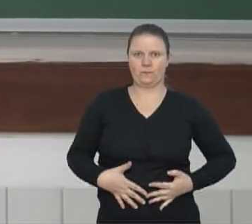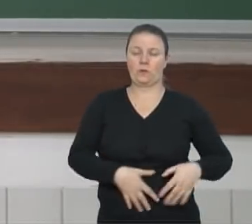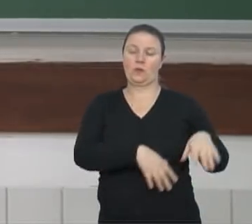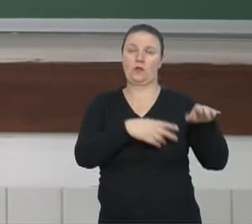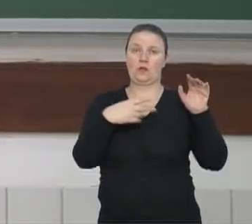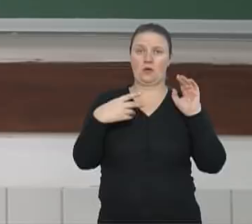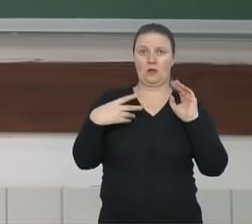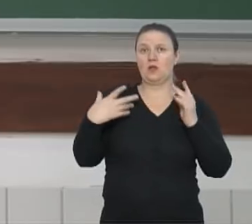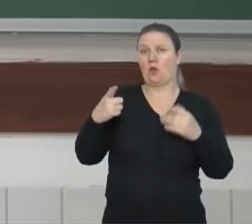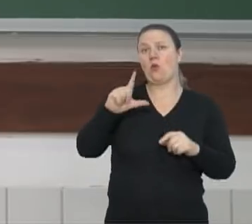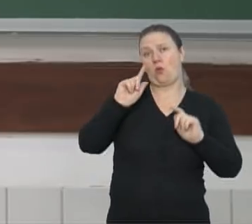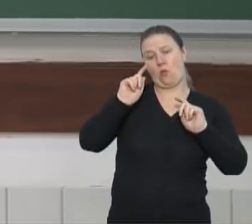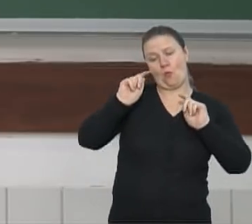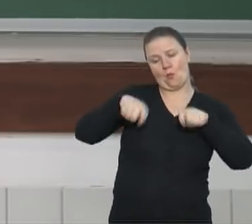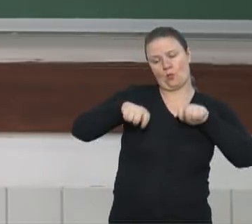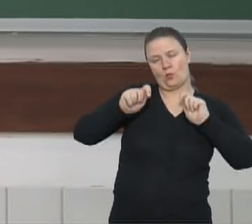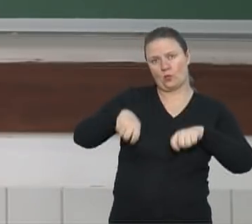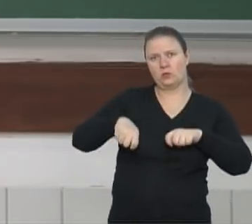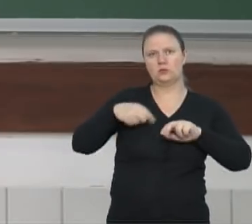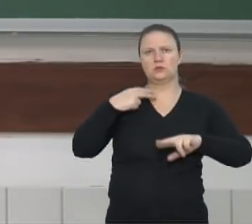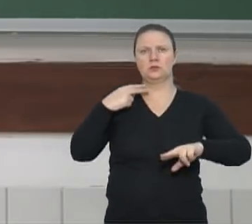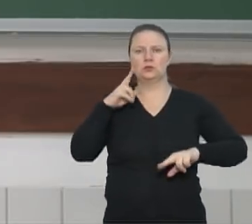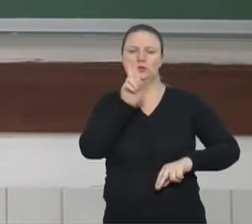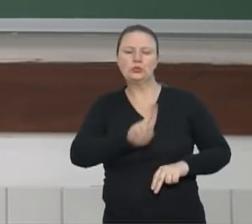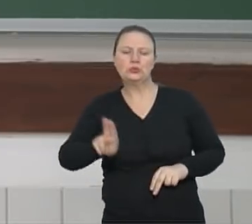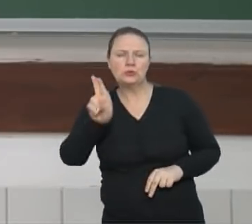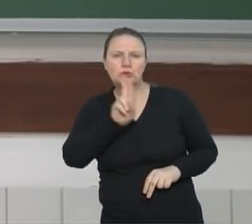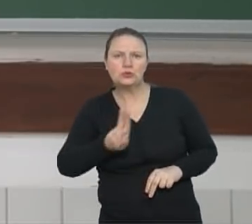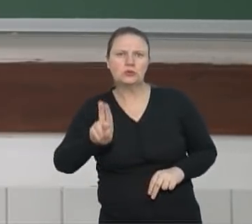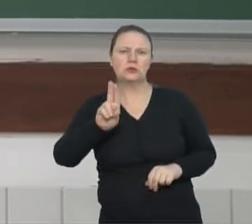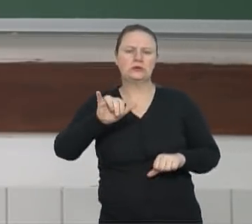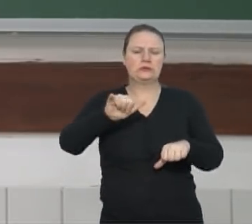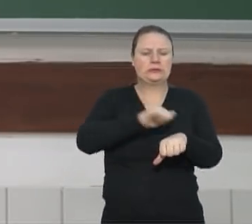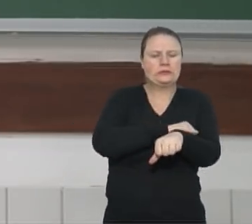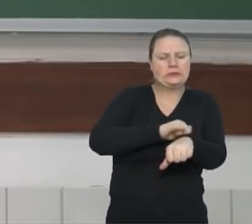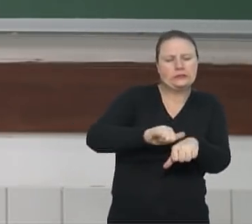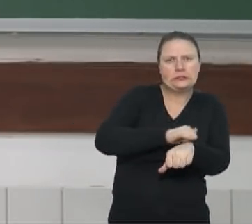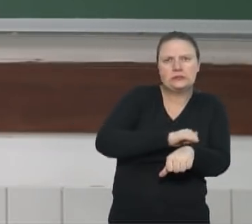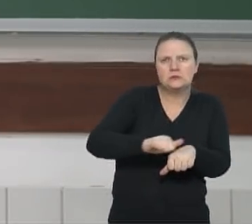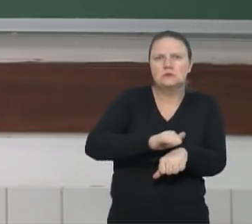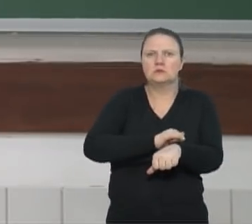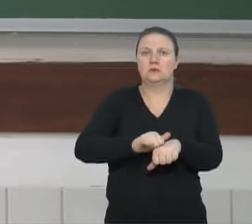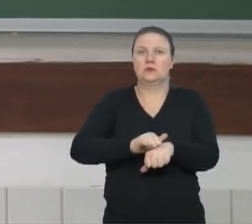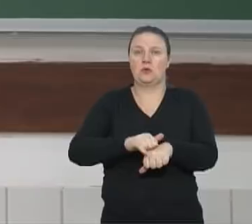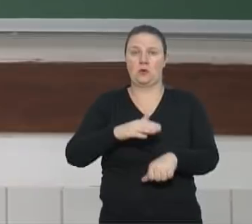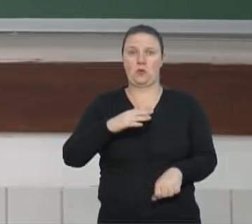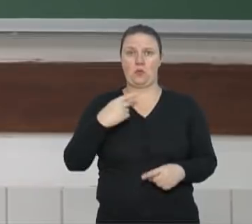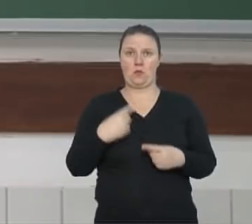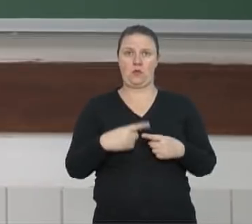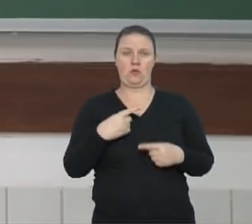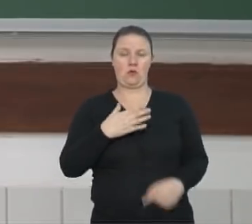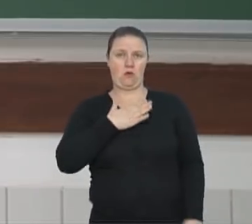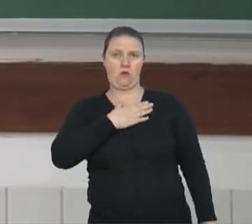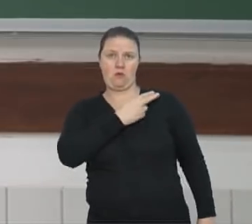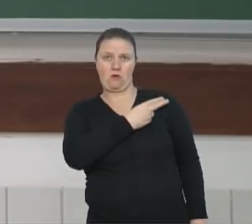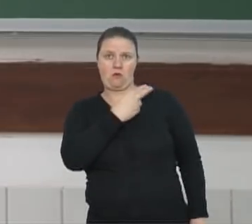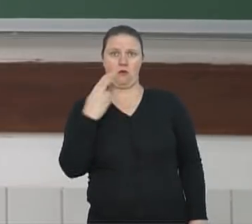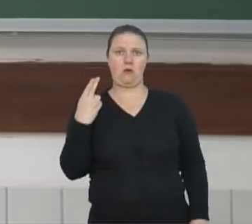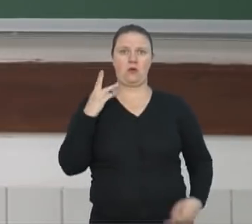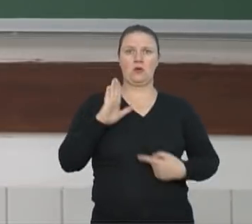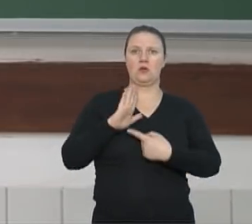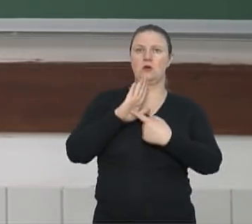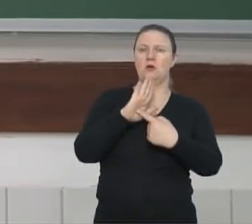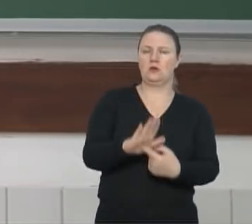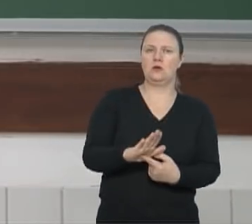Perfeito? Então, eu posso ali usar todas as minhas estratégias, porque está o meu nome, né? Eu vou utilizar todos